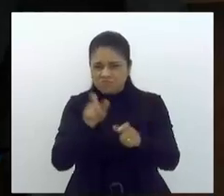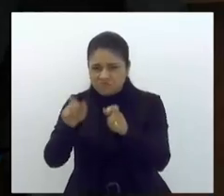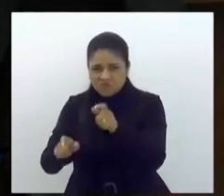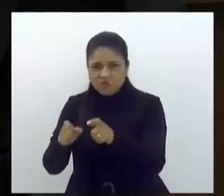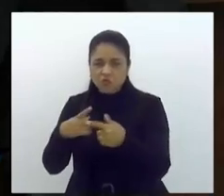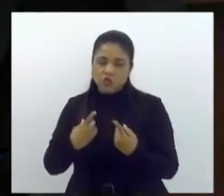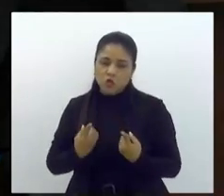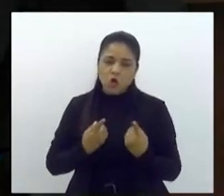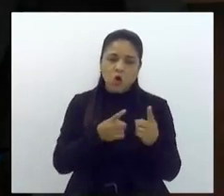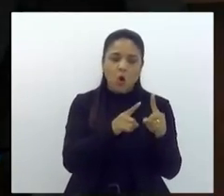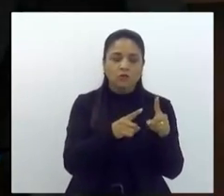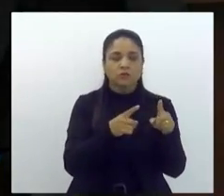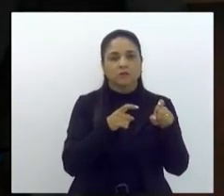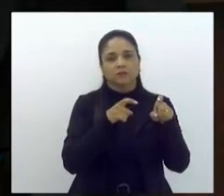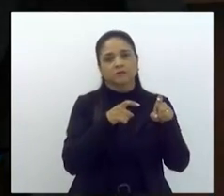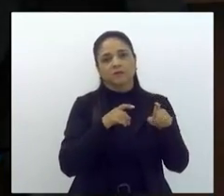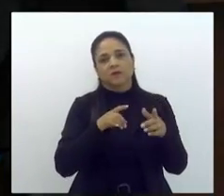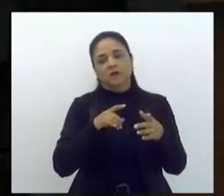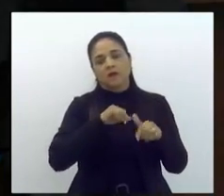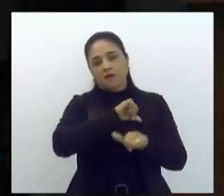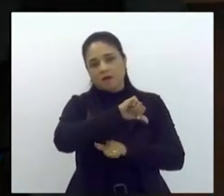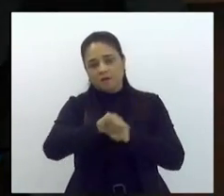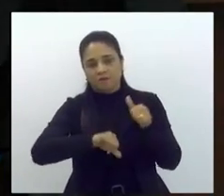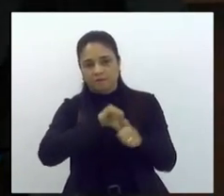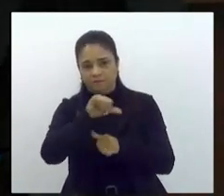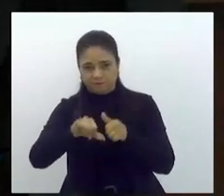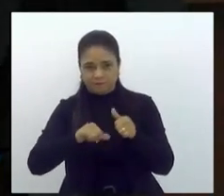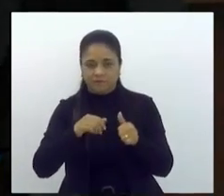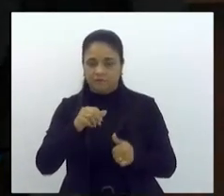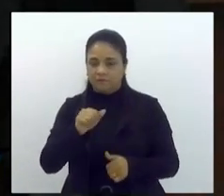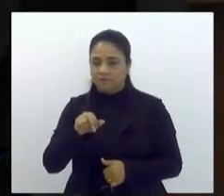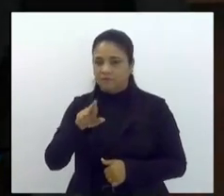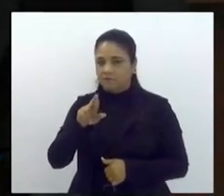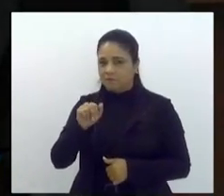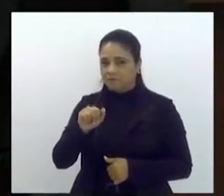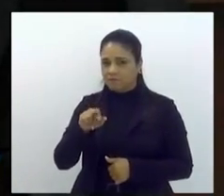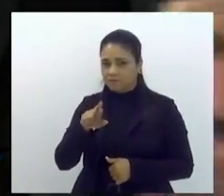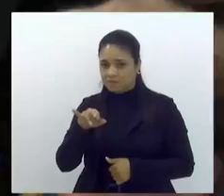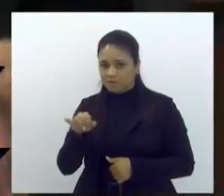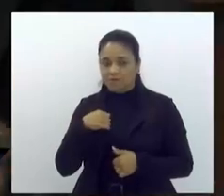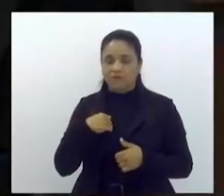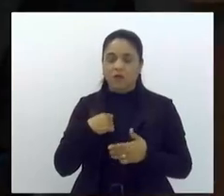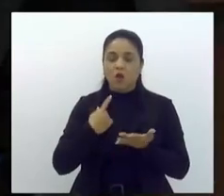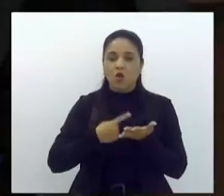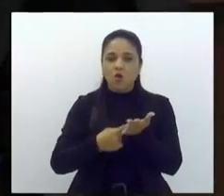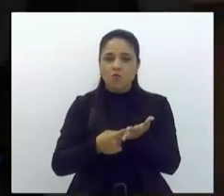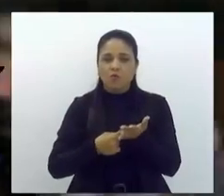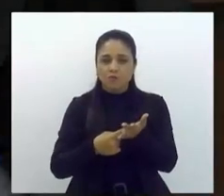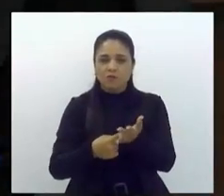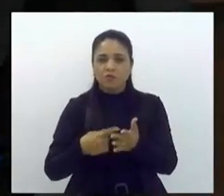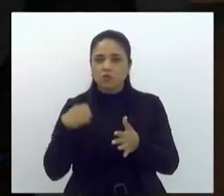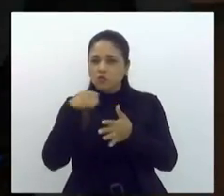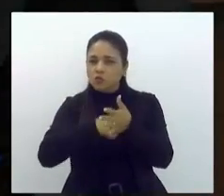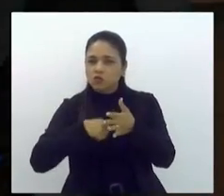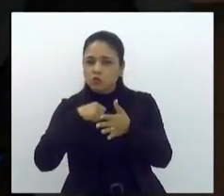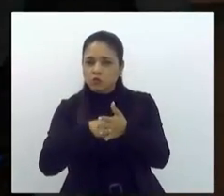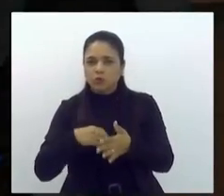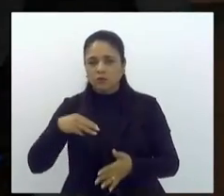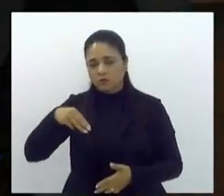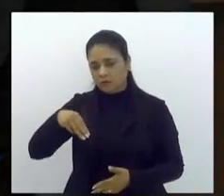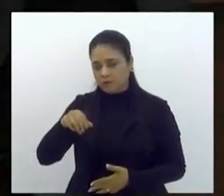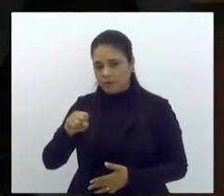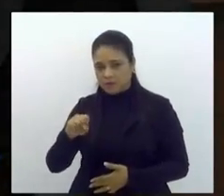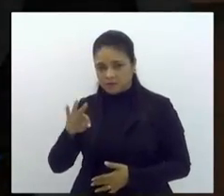daqueles que são contra a democracia que esses são os compromissos de luta que o MST tem e que a deputada